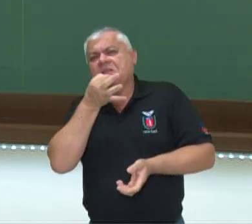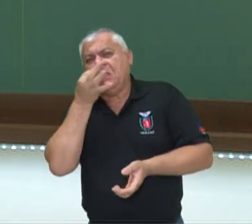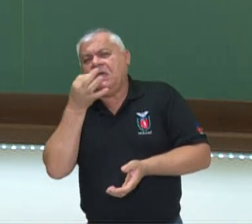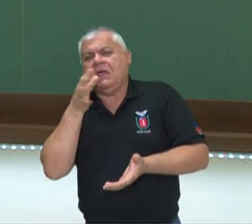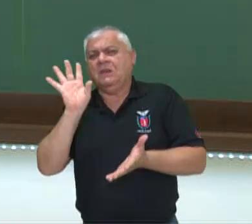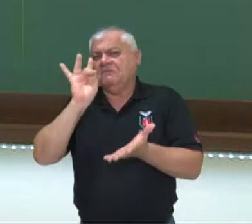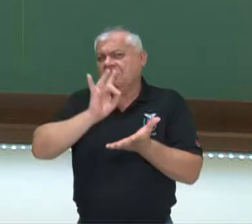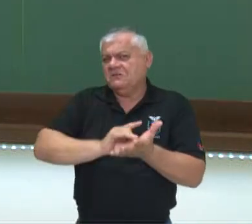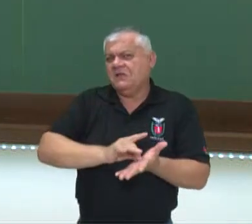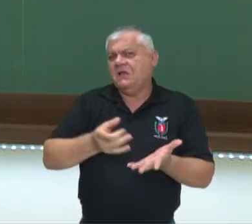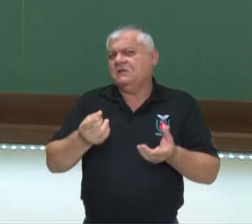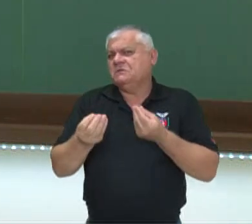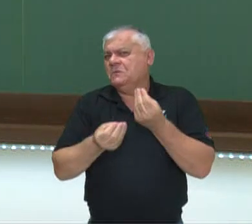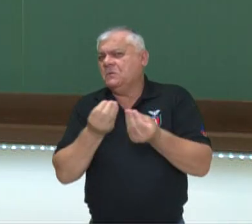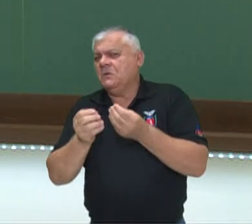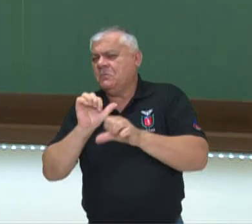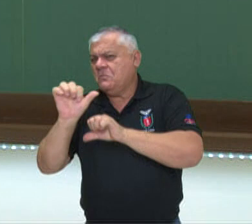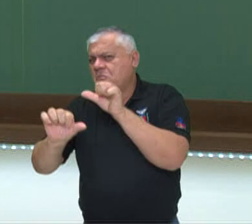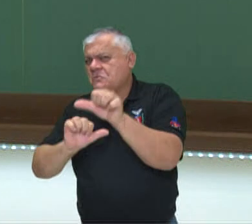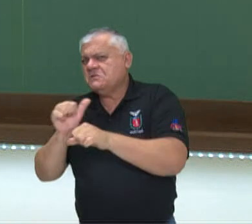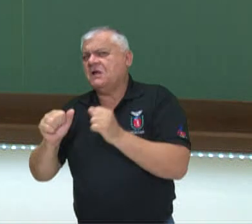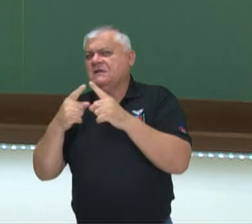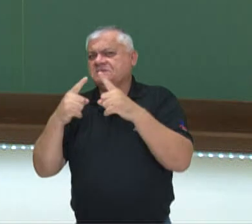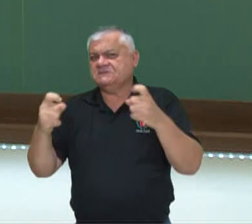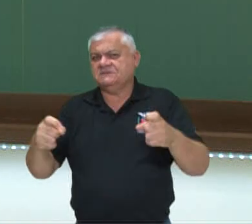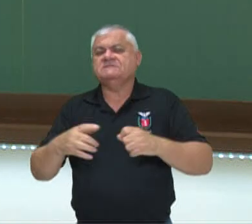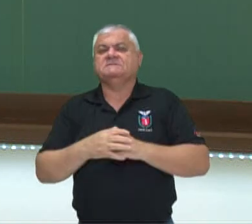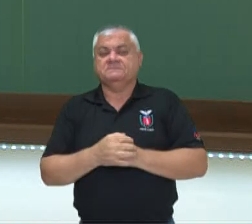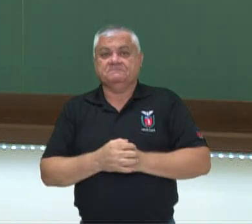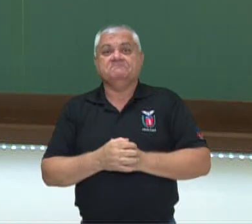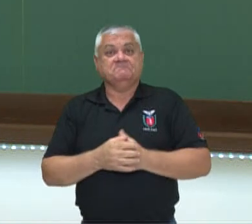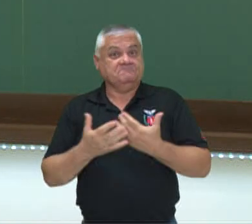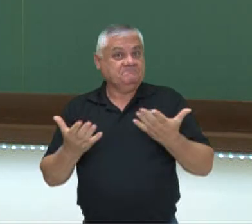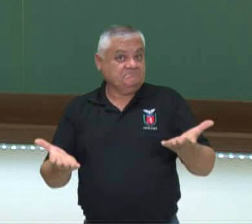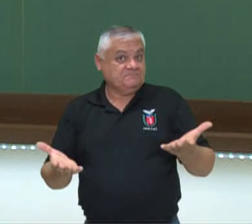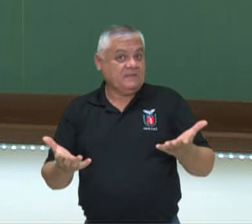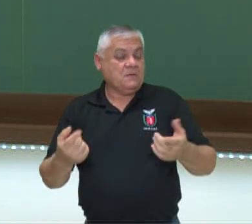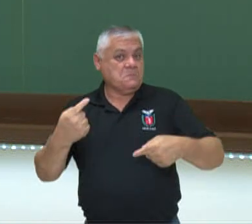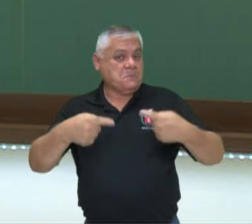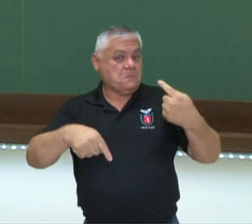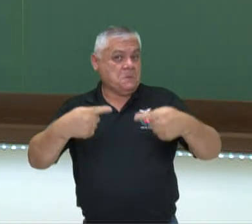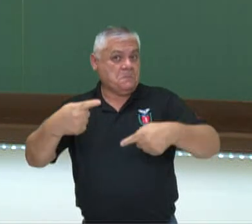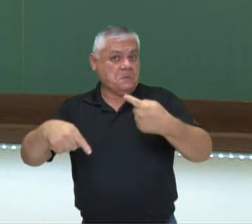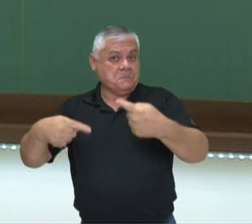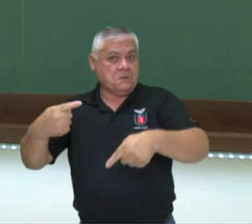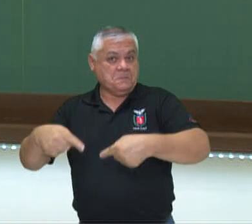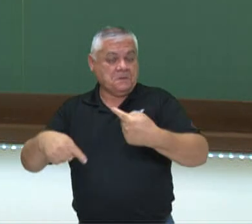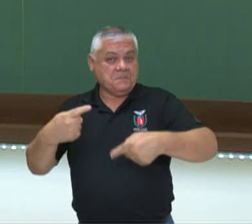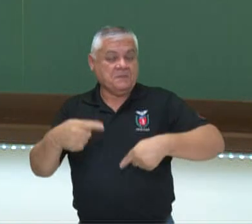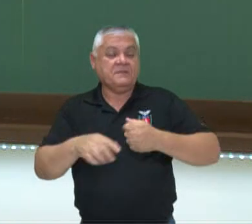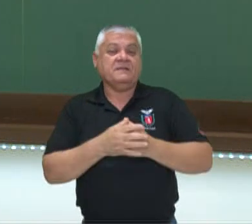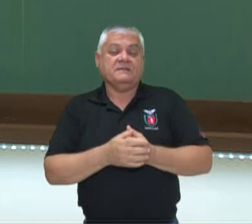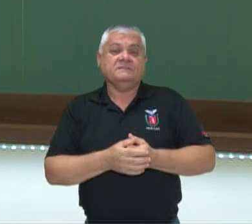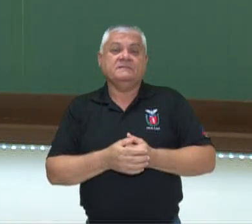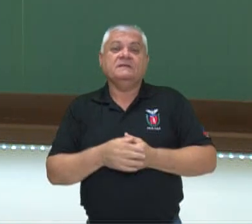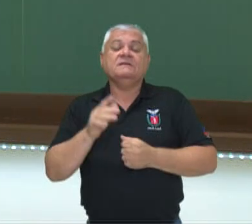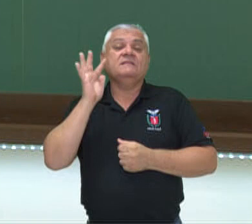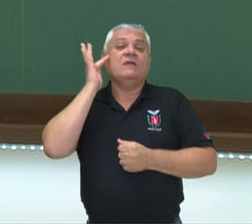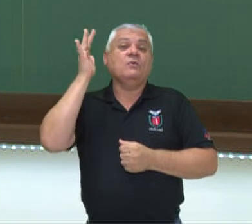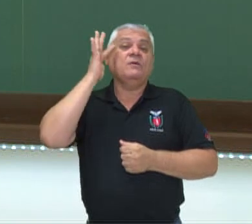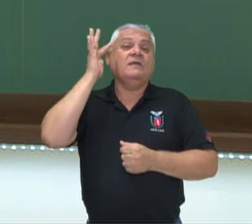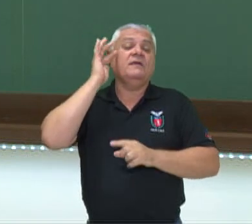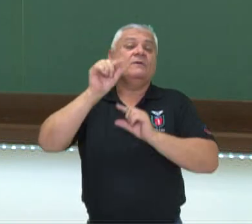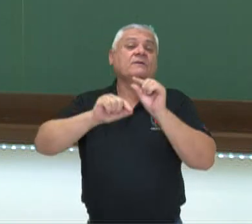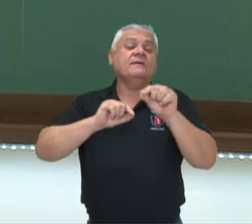de evidência do conhecimento científico, tá? Então foi colocada em questão aí uma determinada teoria